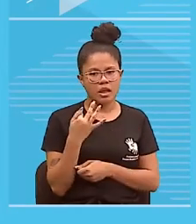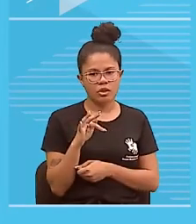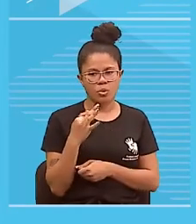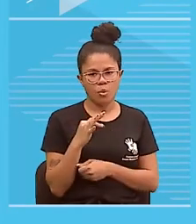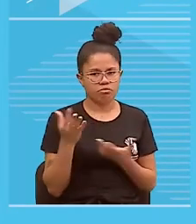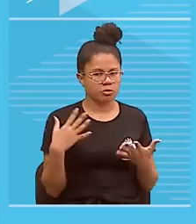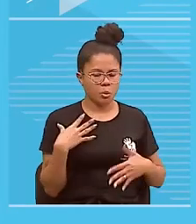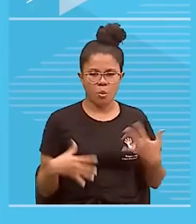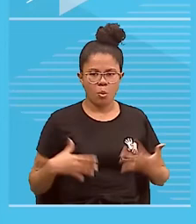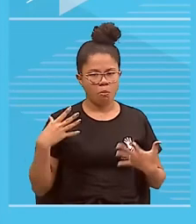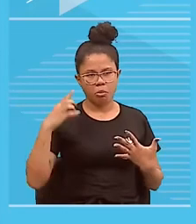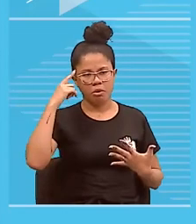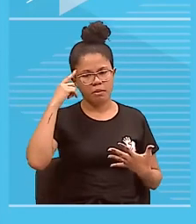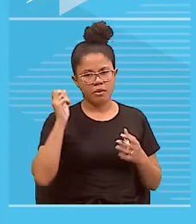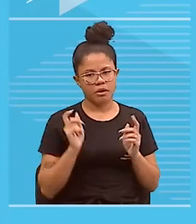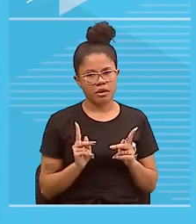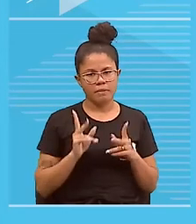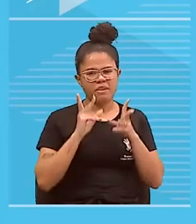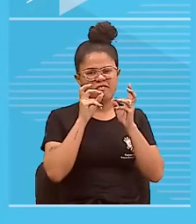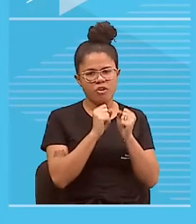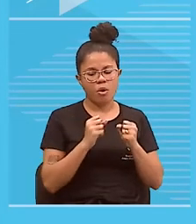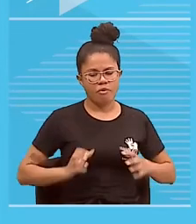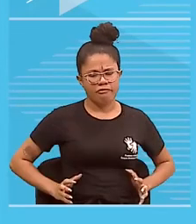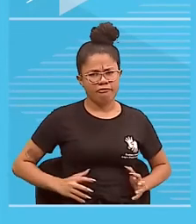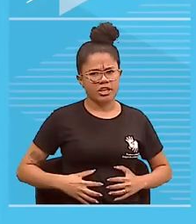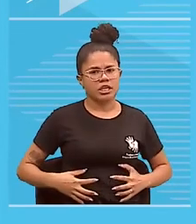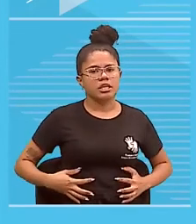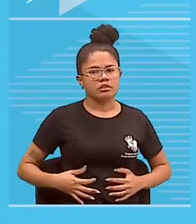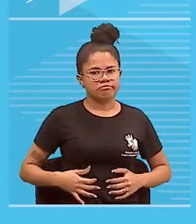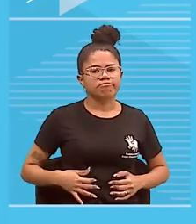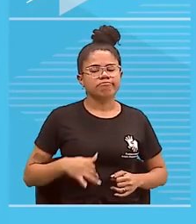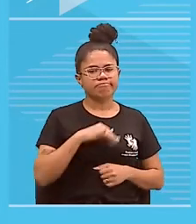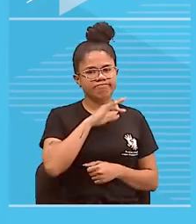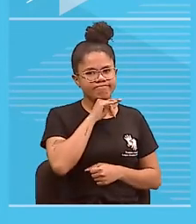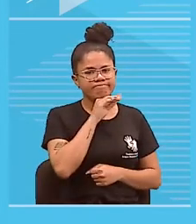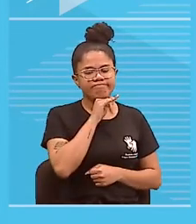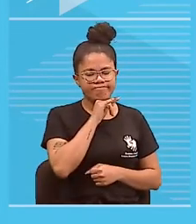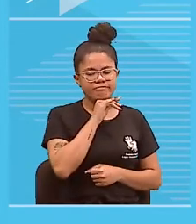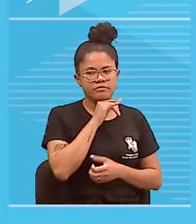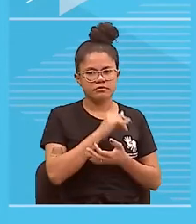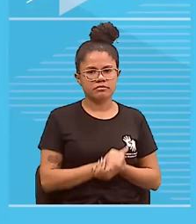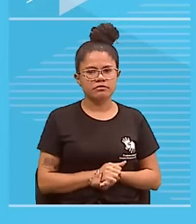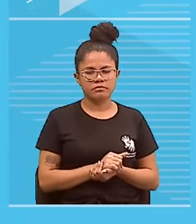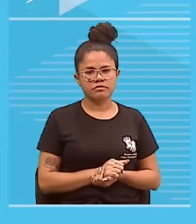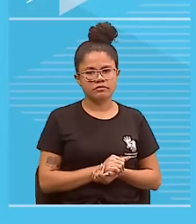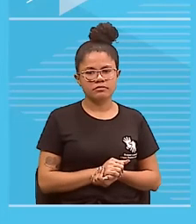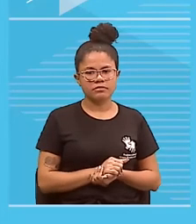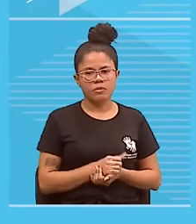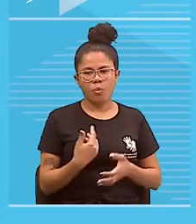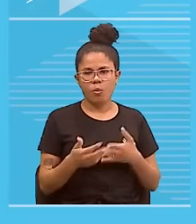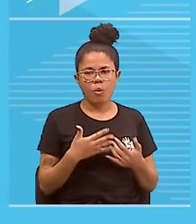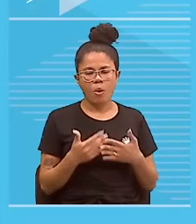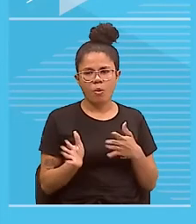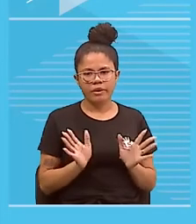se isso não é muito forte fígado fica sobrecarregado tem quem aguente anti inflamatórios de um modo geral